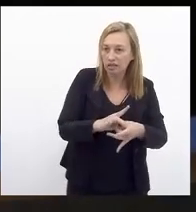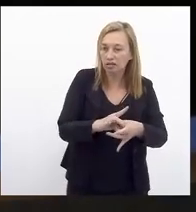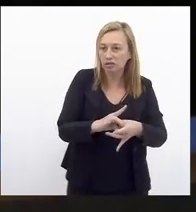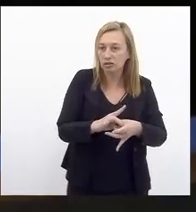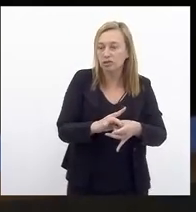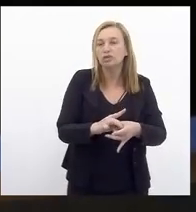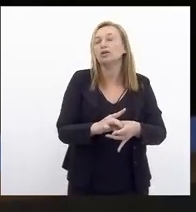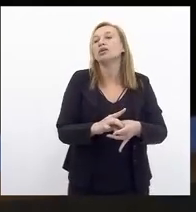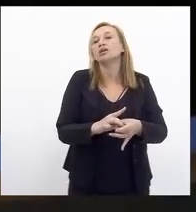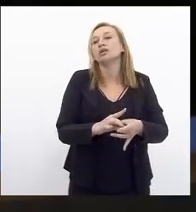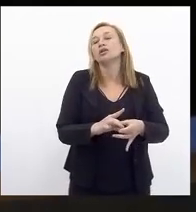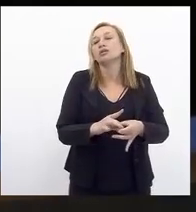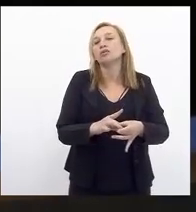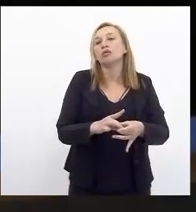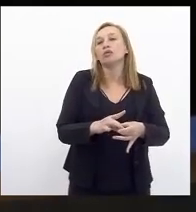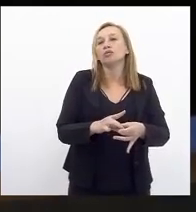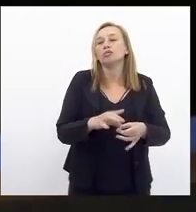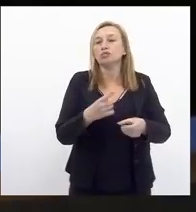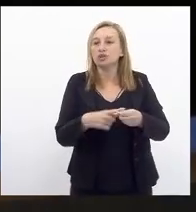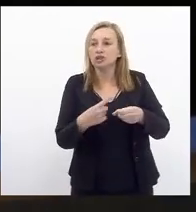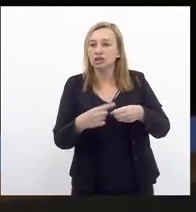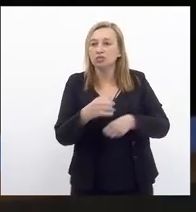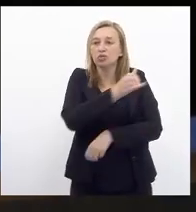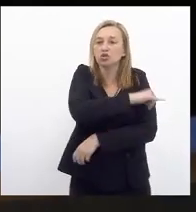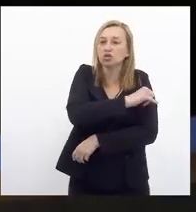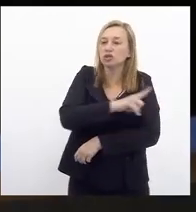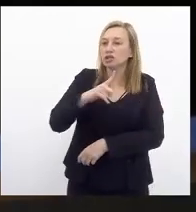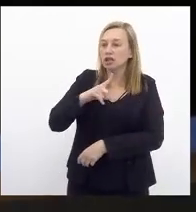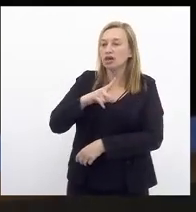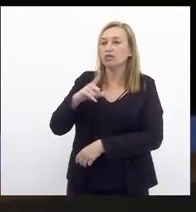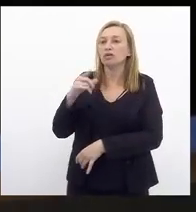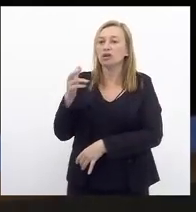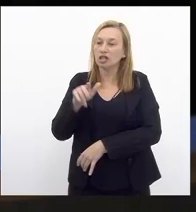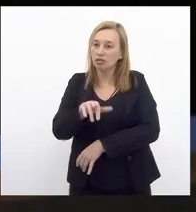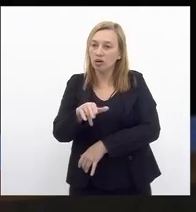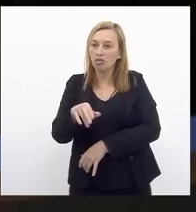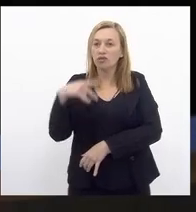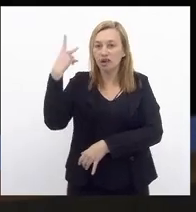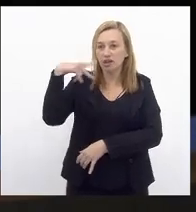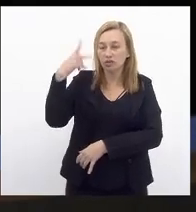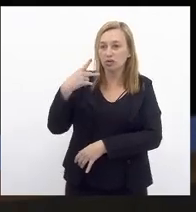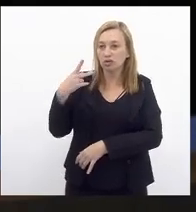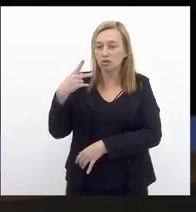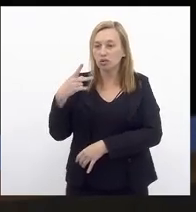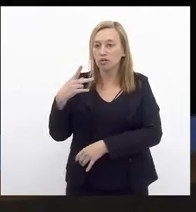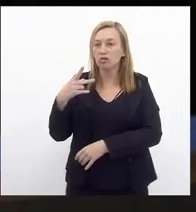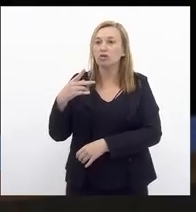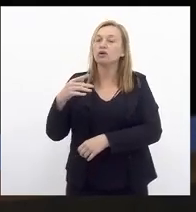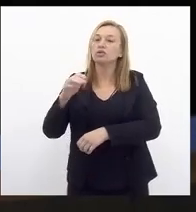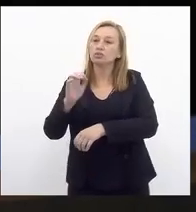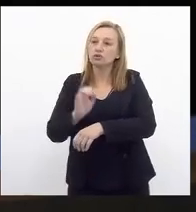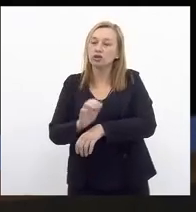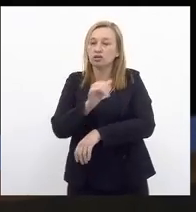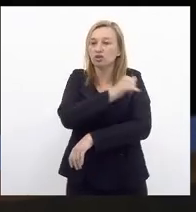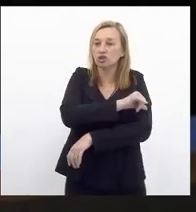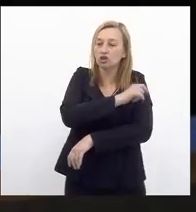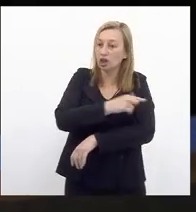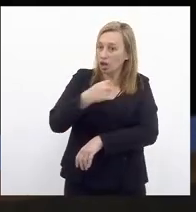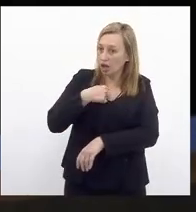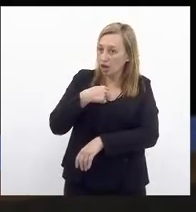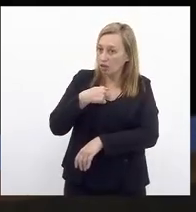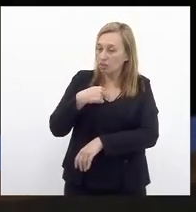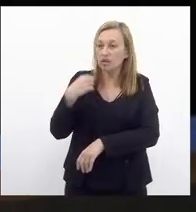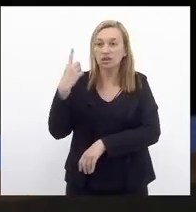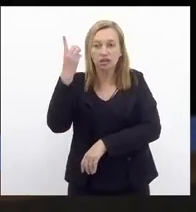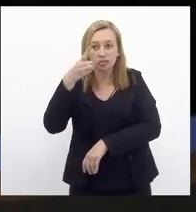Parlamento do município do Rio de Janeiro eu tenho meu irmão Vereador na Cidade do Rio de Janeiro que certamente em comunhão com o